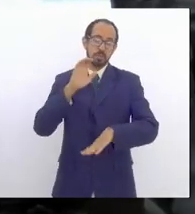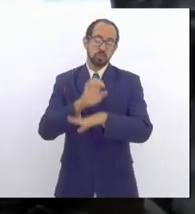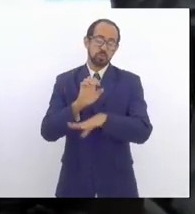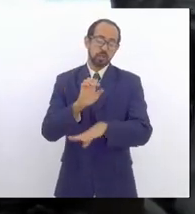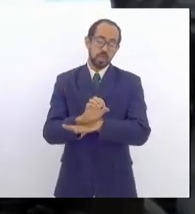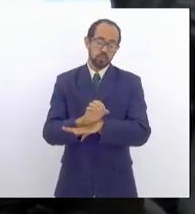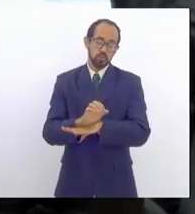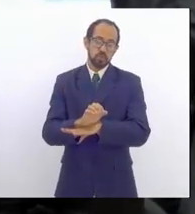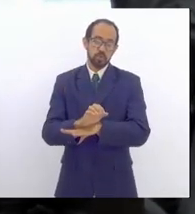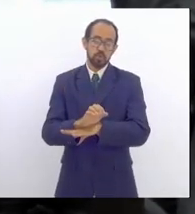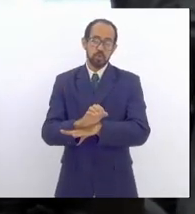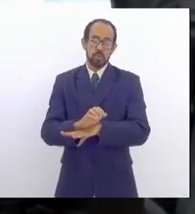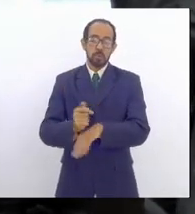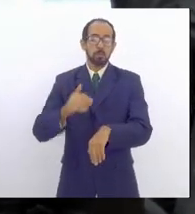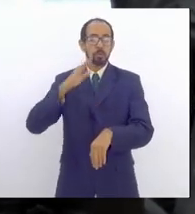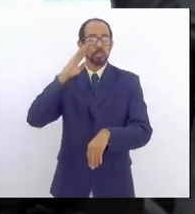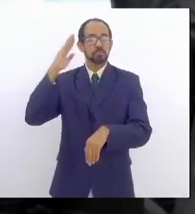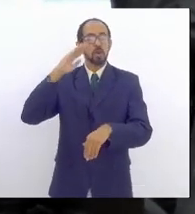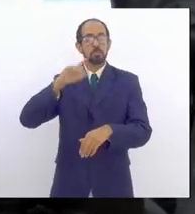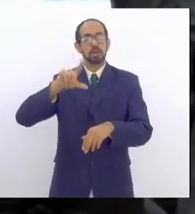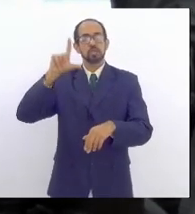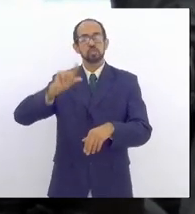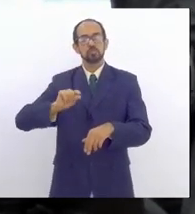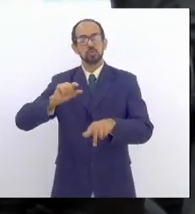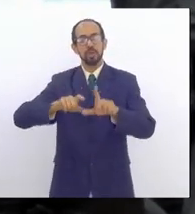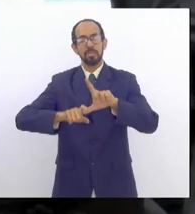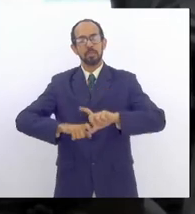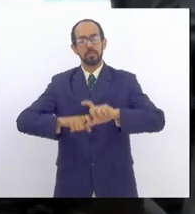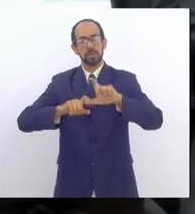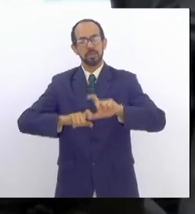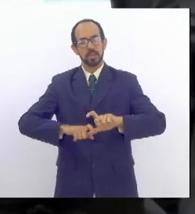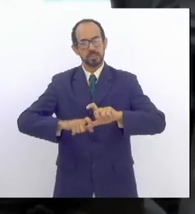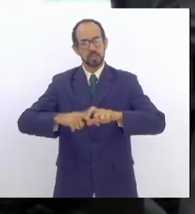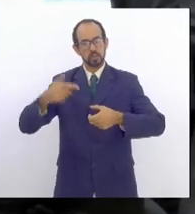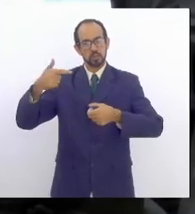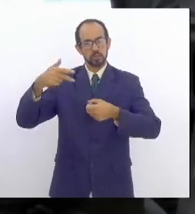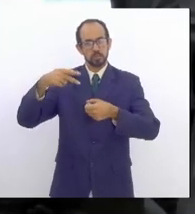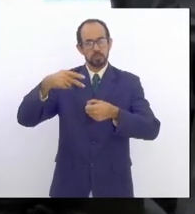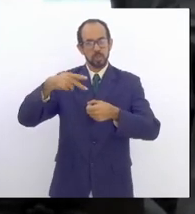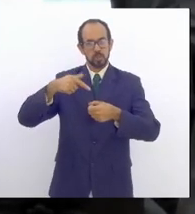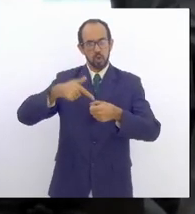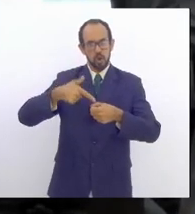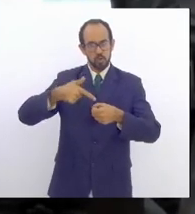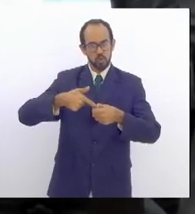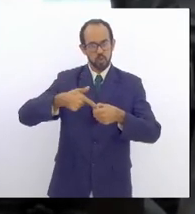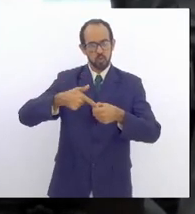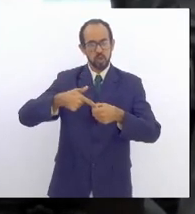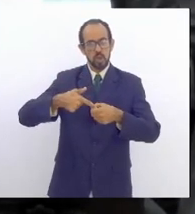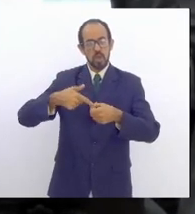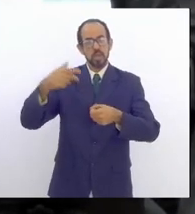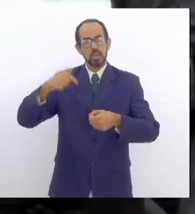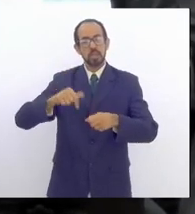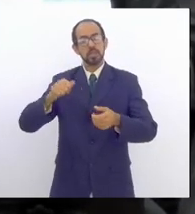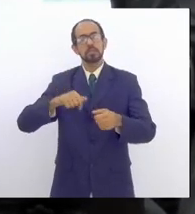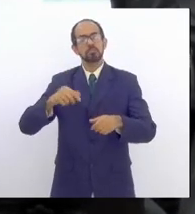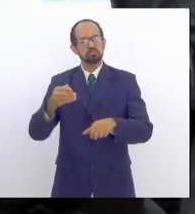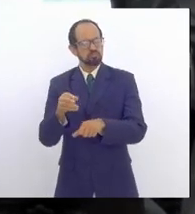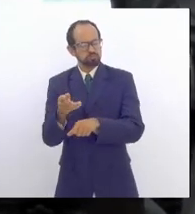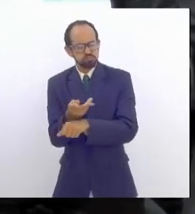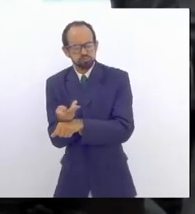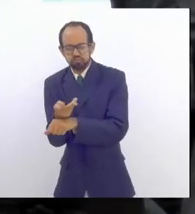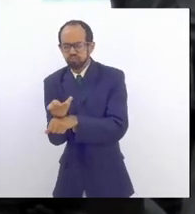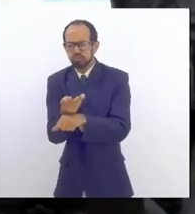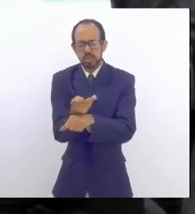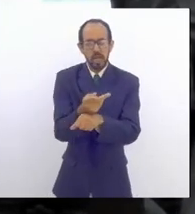começar por reduzir a sua dependência econômica em relação ao petróleo e buscar a diversificação de sua economia e de sua base